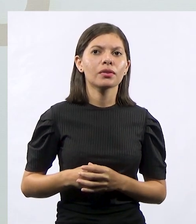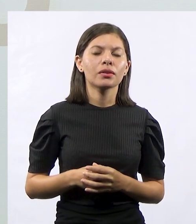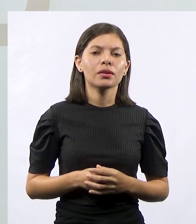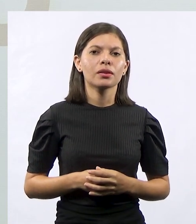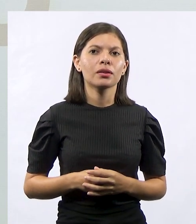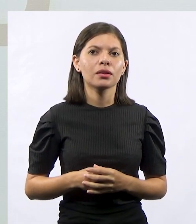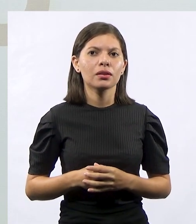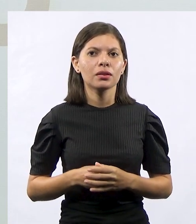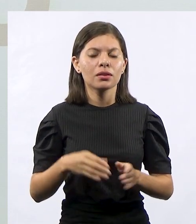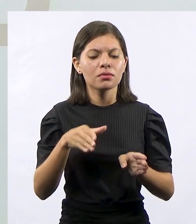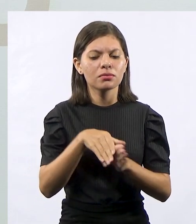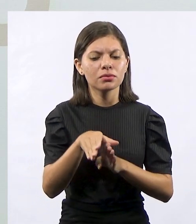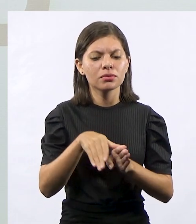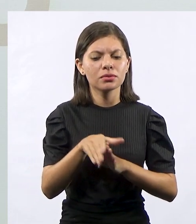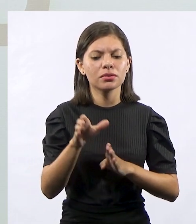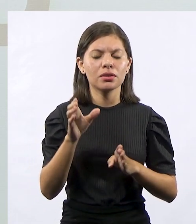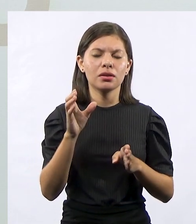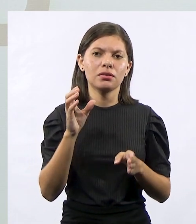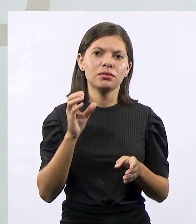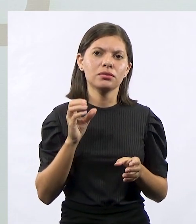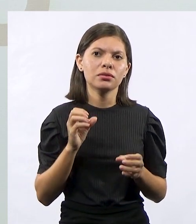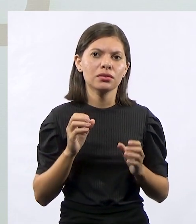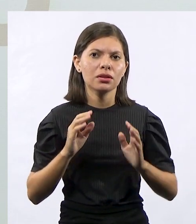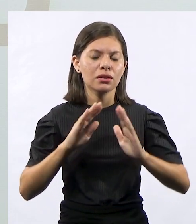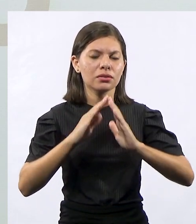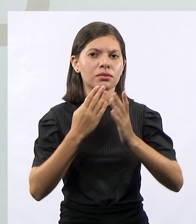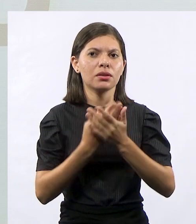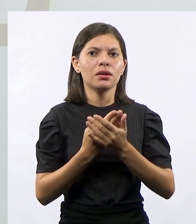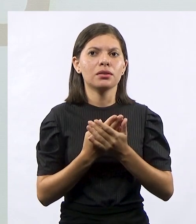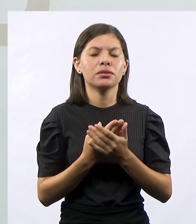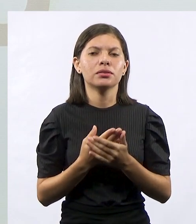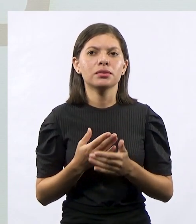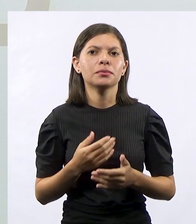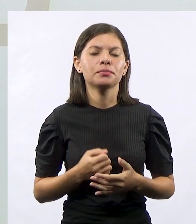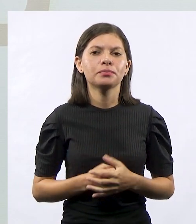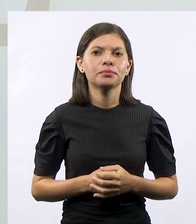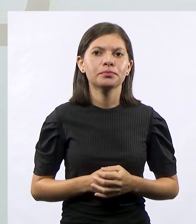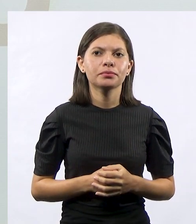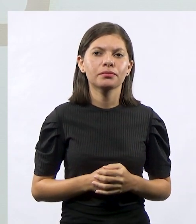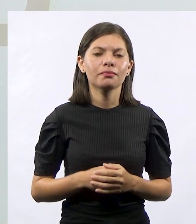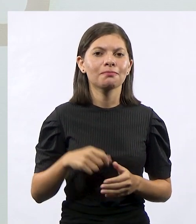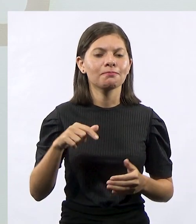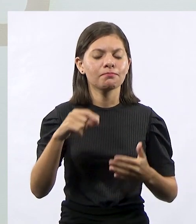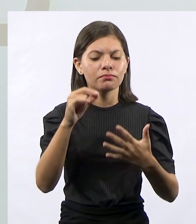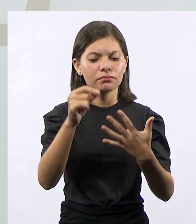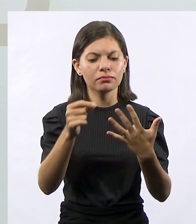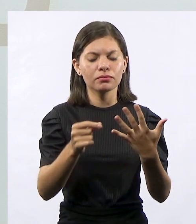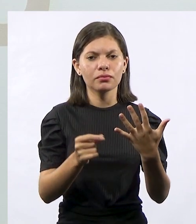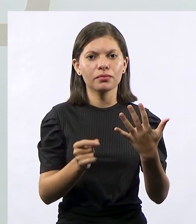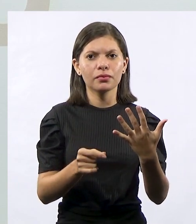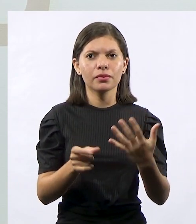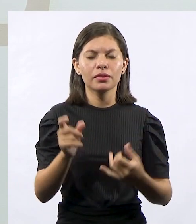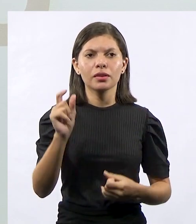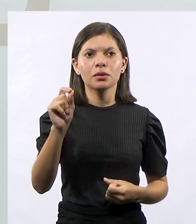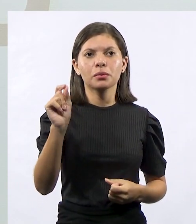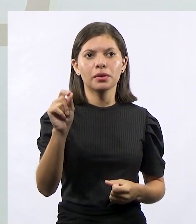chamadas APPs, os conselhos escolares, os grêmios estudantis. Então, esses